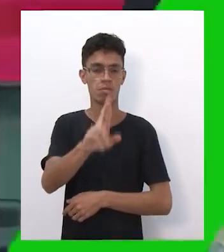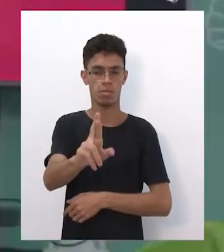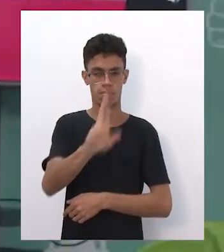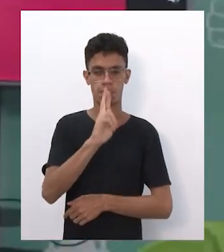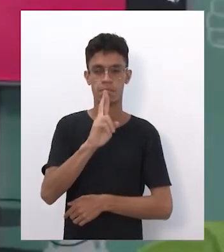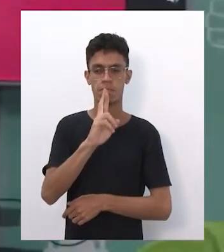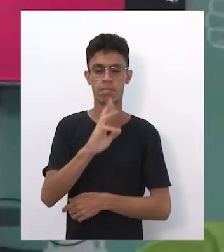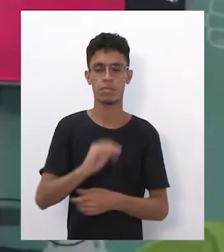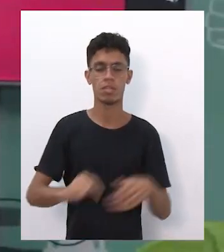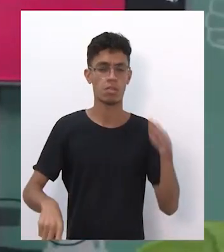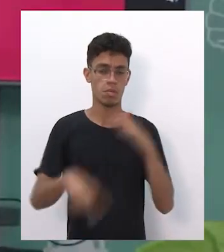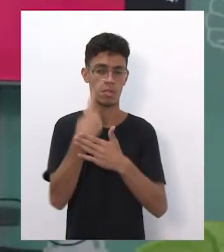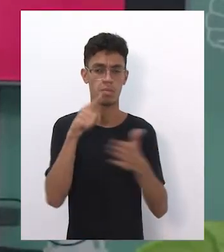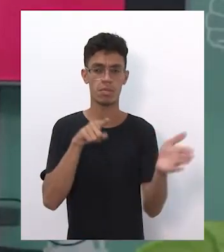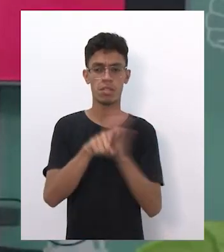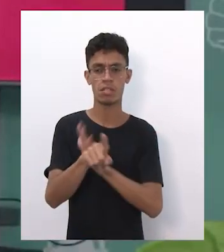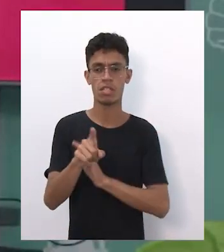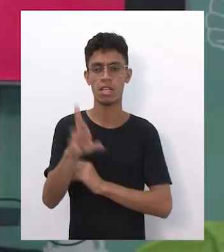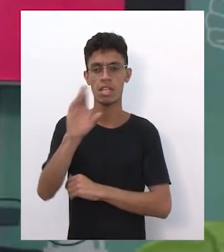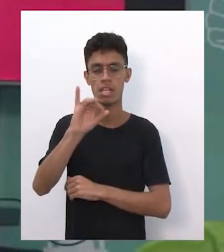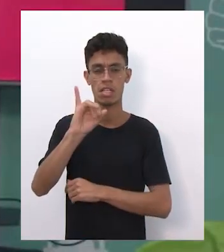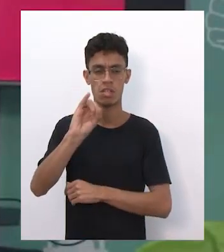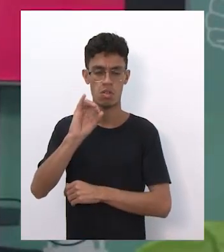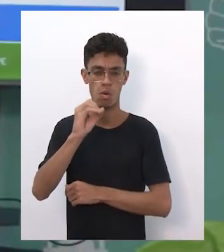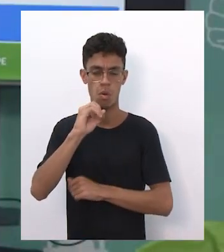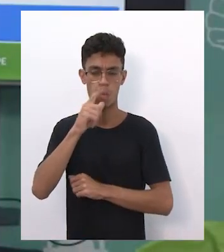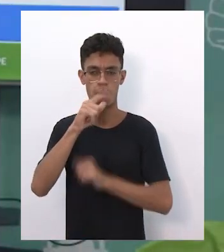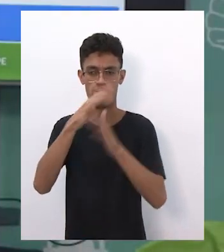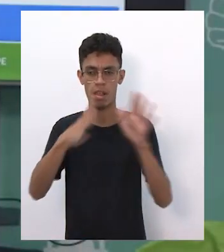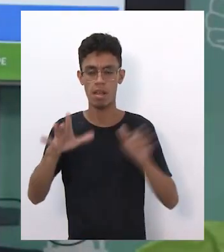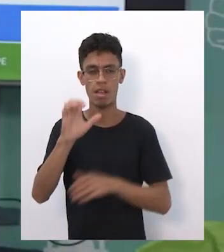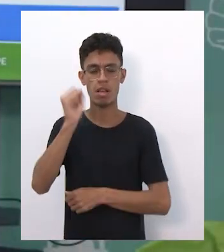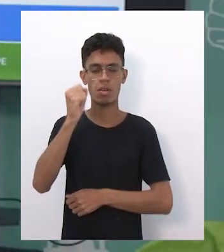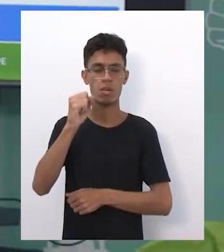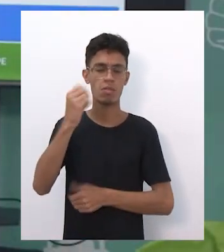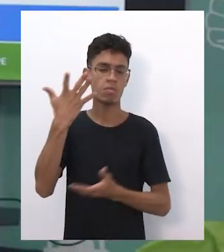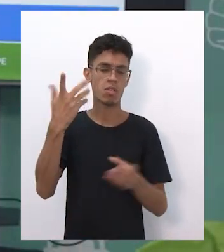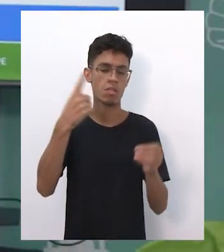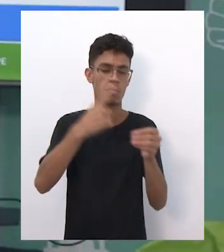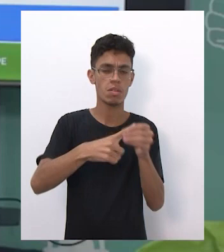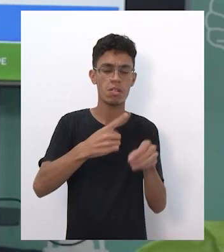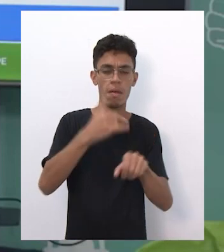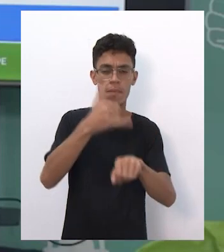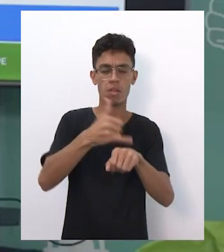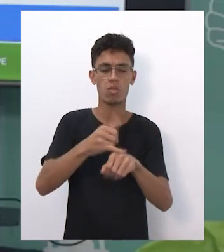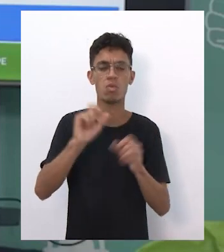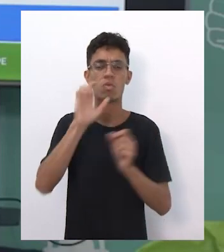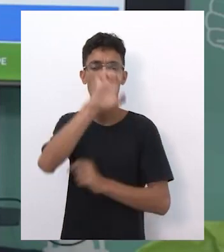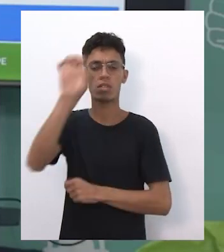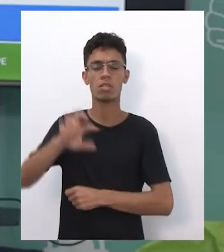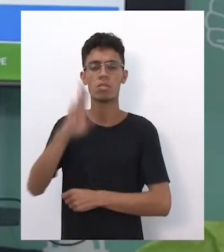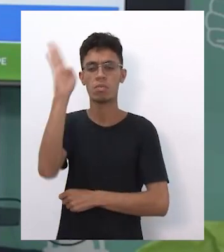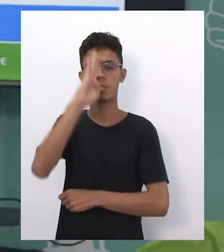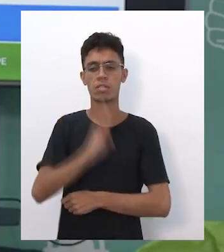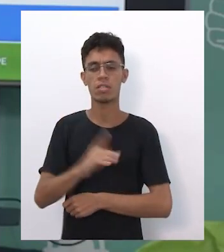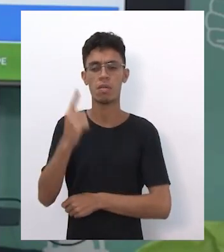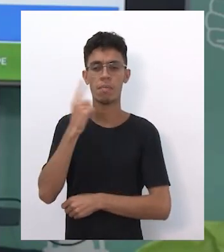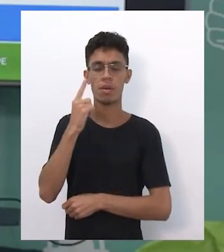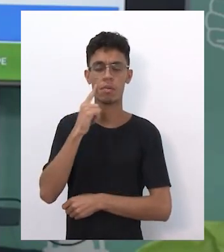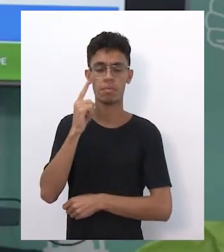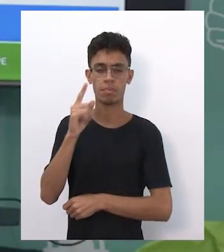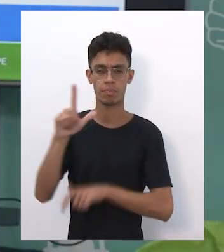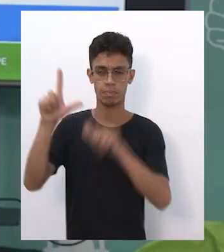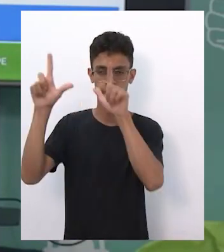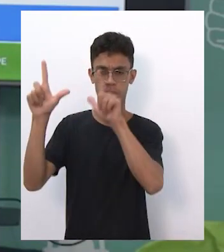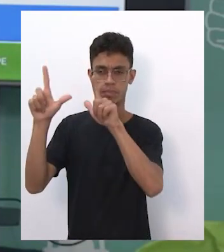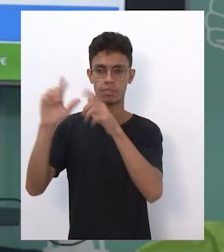responder. Primeira pergunta. Rio Branco é a capital de qual estado brasileiro? Olha no iPad e vamos